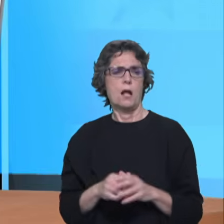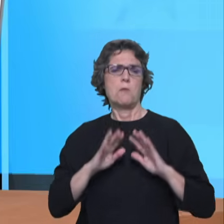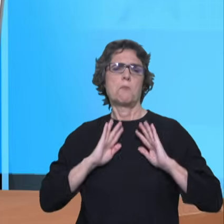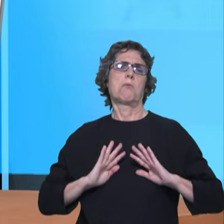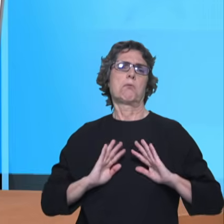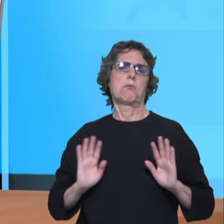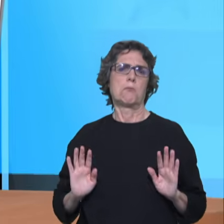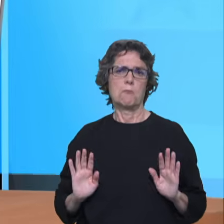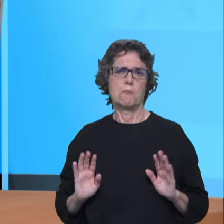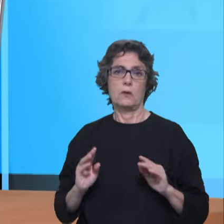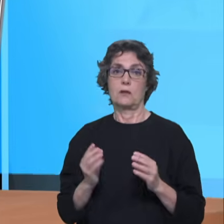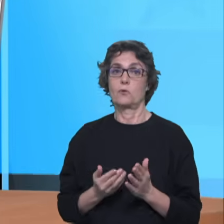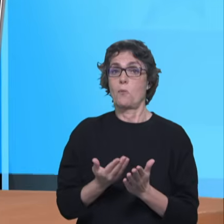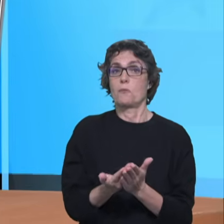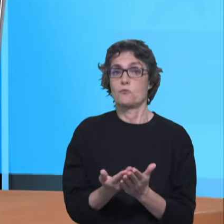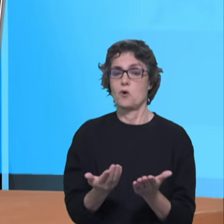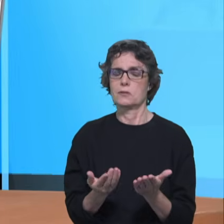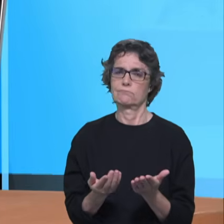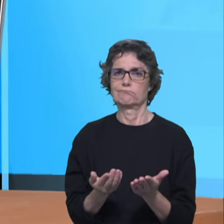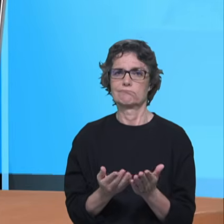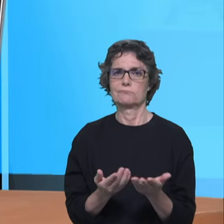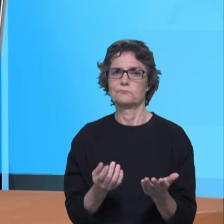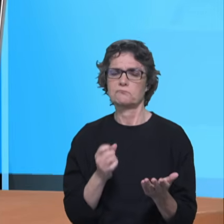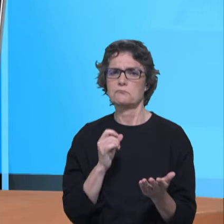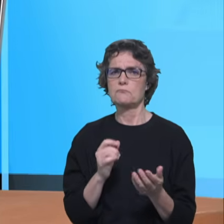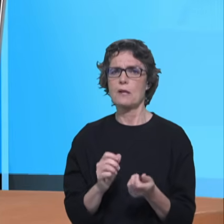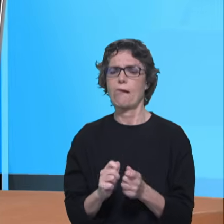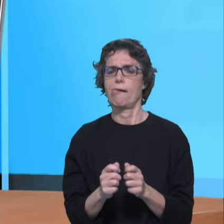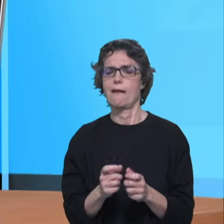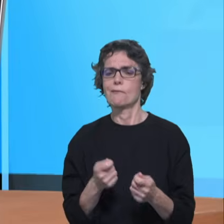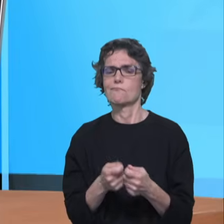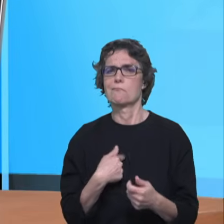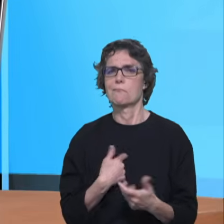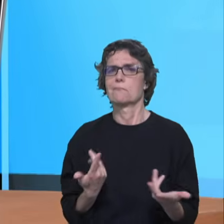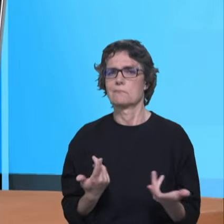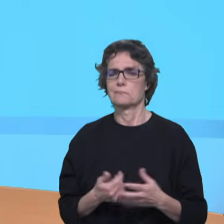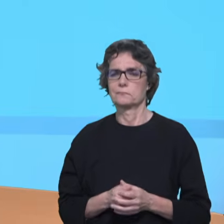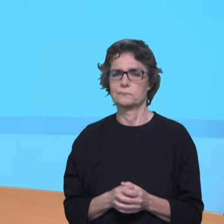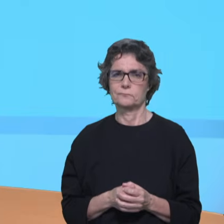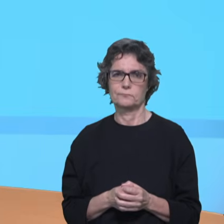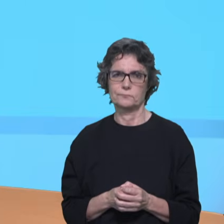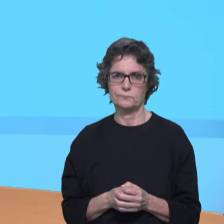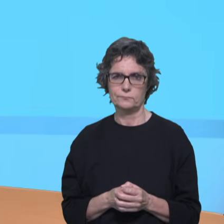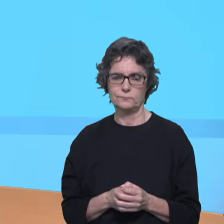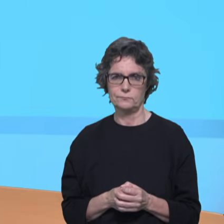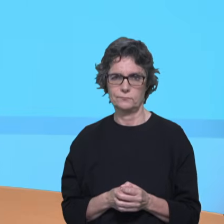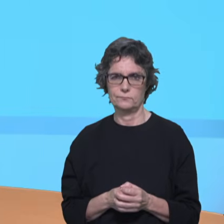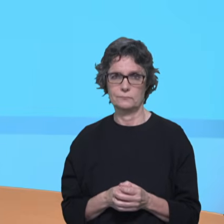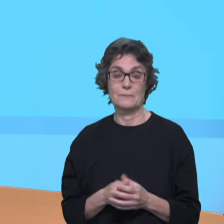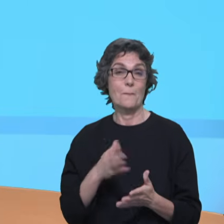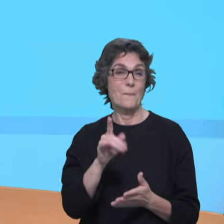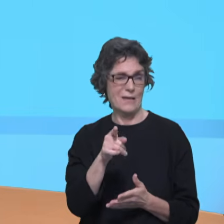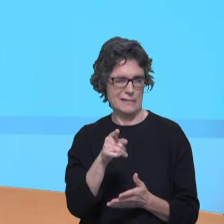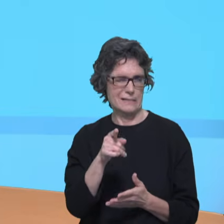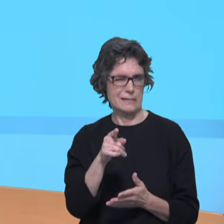uma proposta mais ao jeito, mais ao seu jeito. Em todo caso, poderá encontrar aí o obstáculo do Presidente